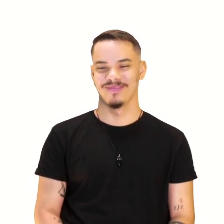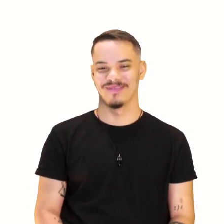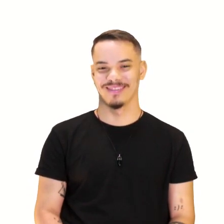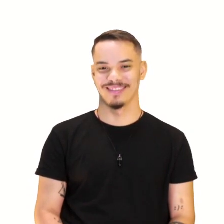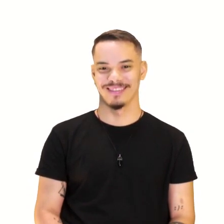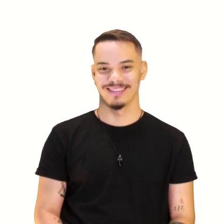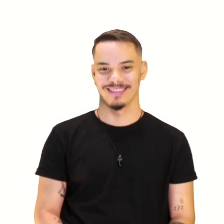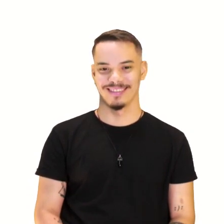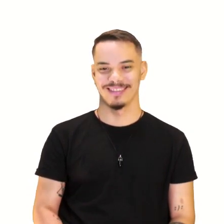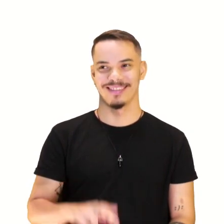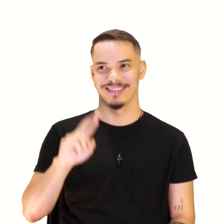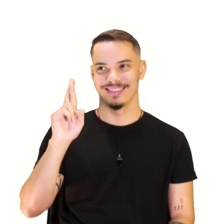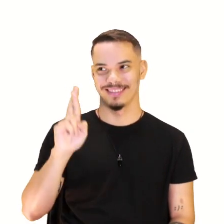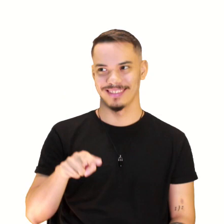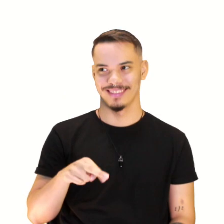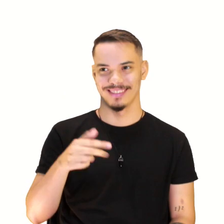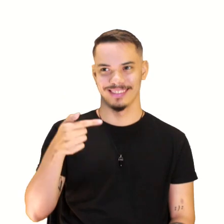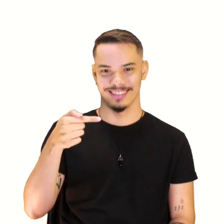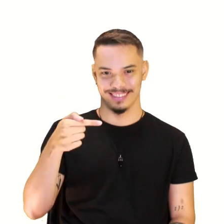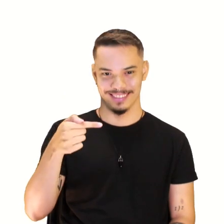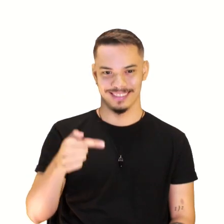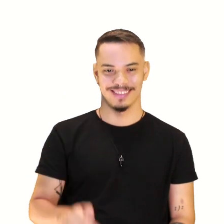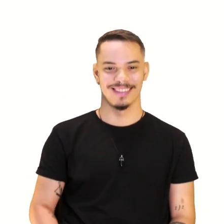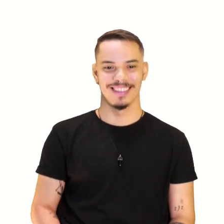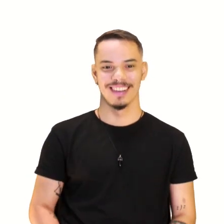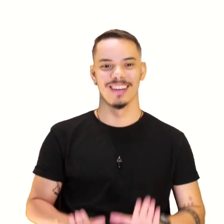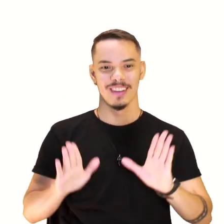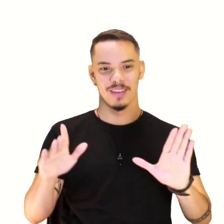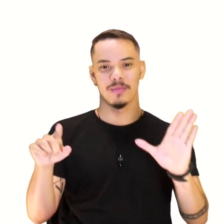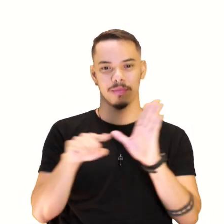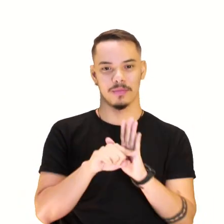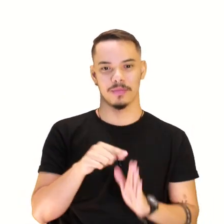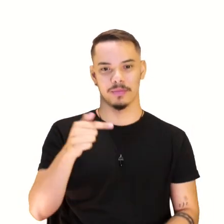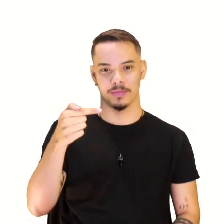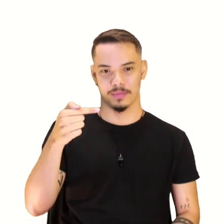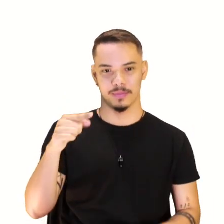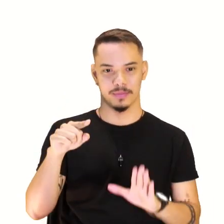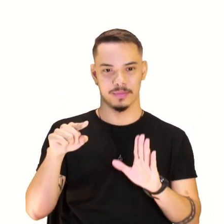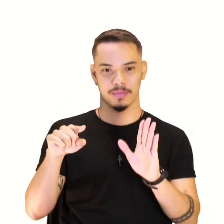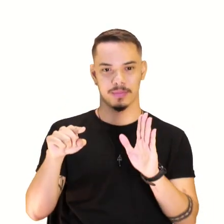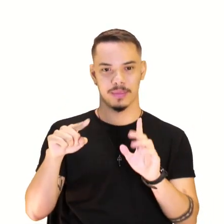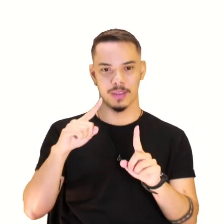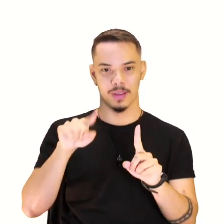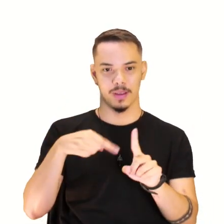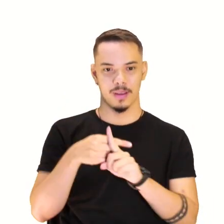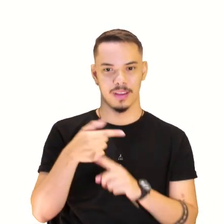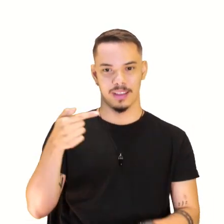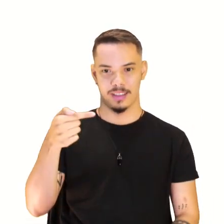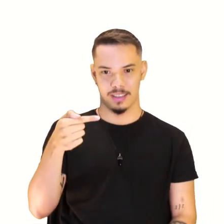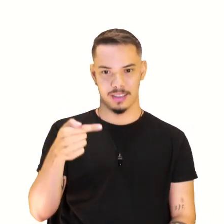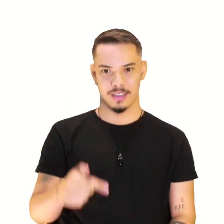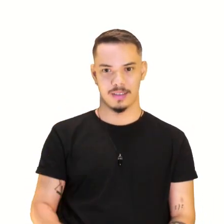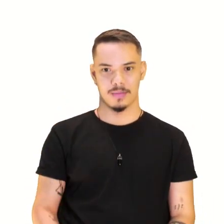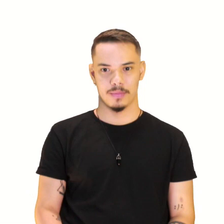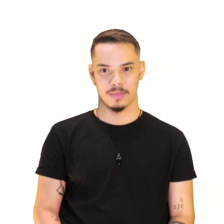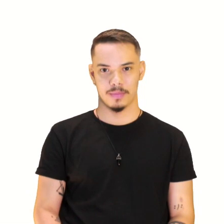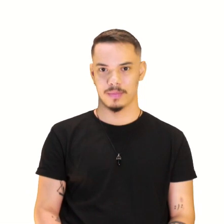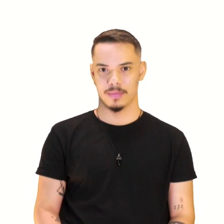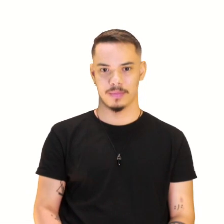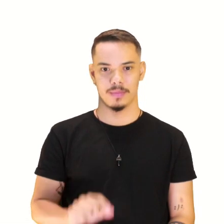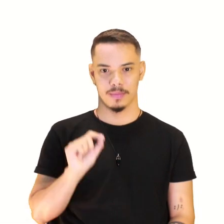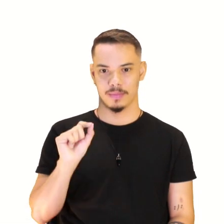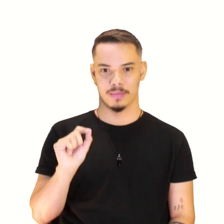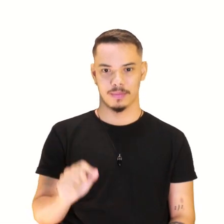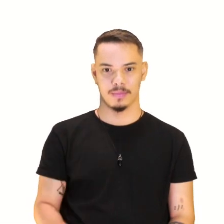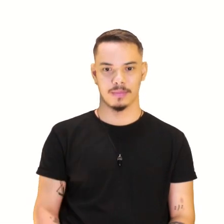E a razão é 7, tem que somar 7. Mais 7. Mas menos 5 mais 7? 2. Ah, porque eu devo 5, tenho 7,